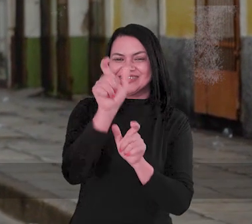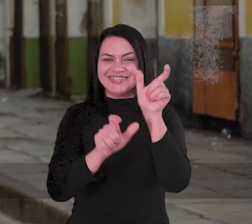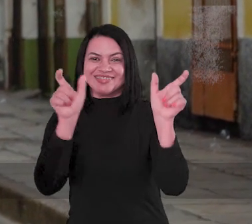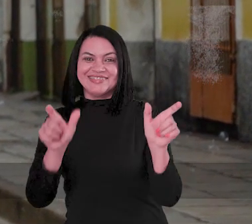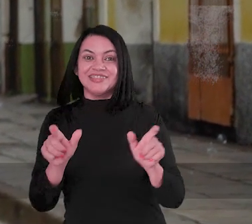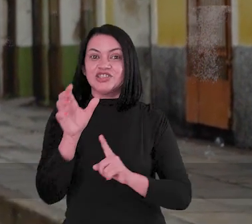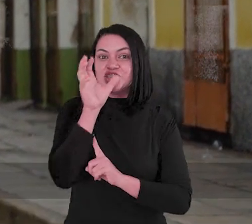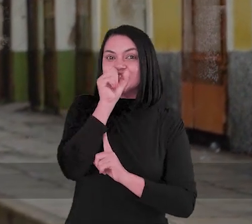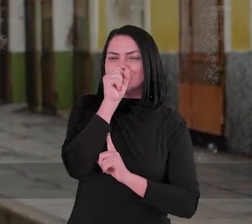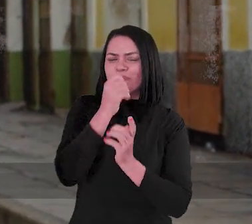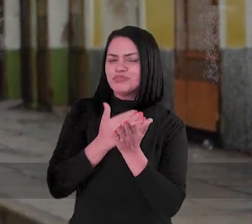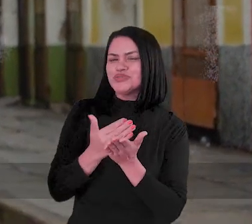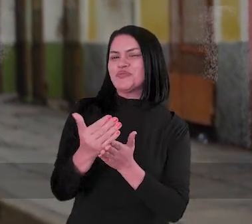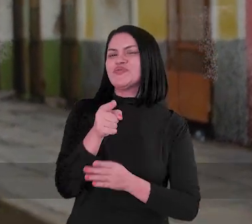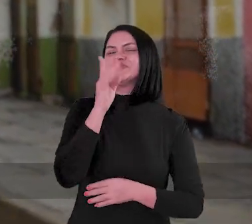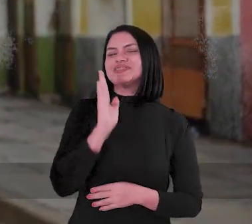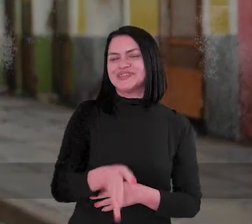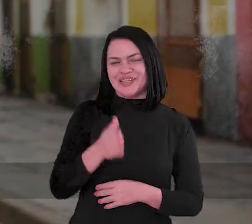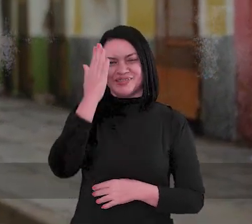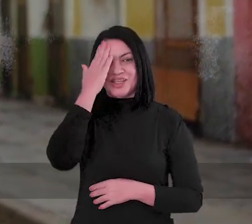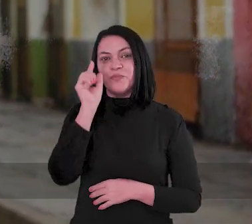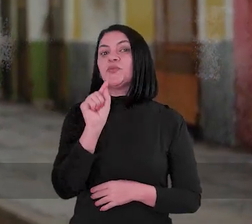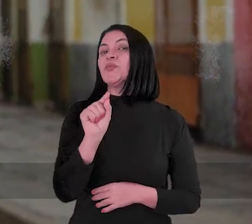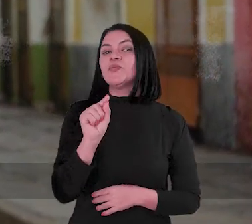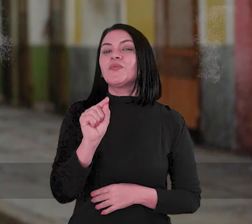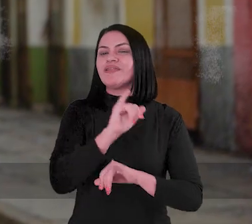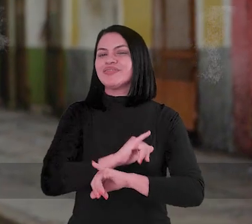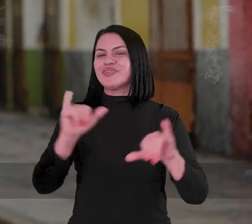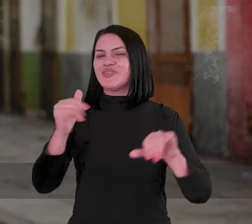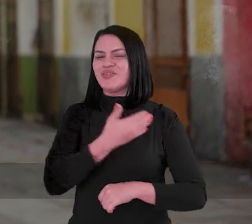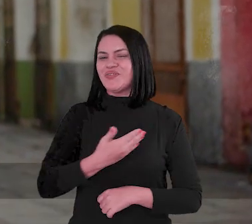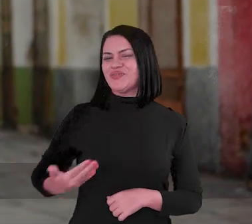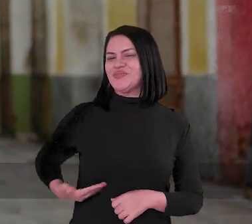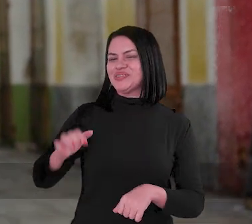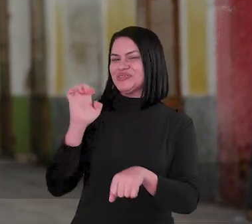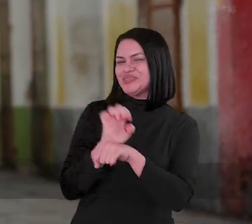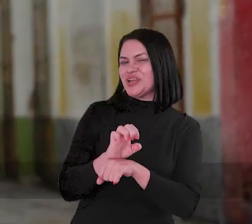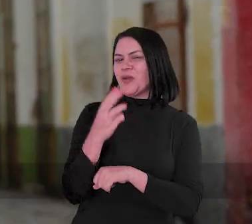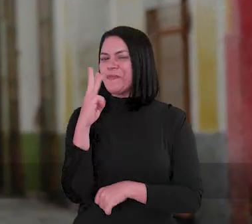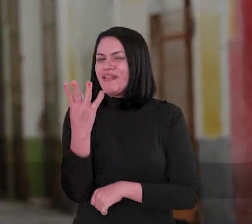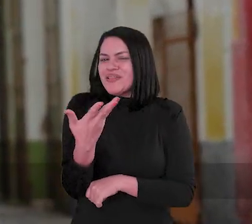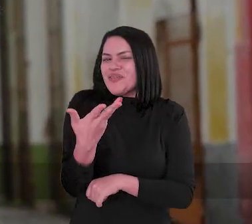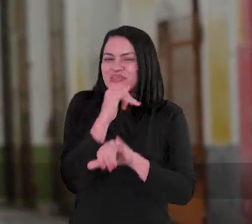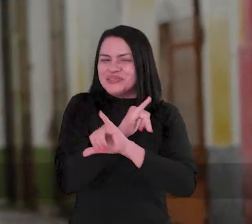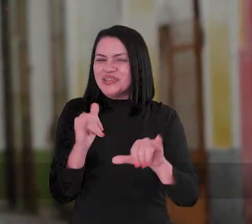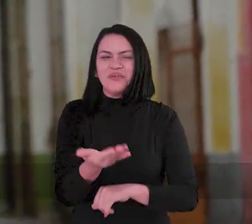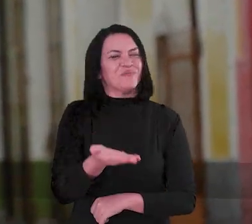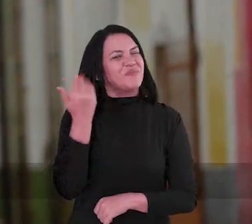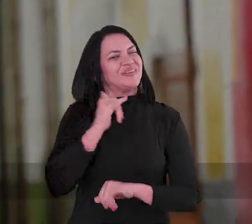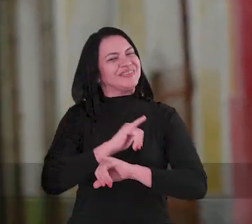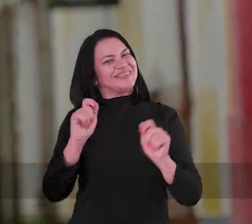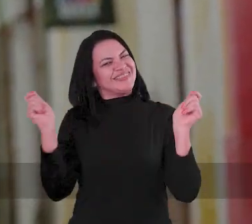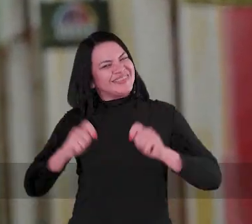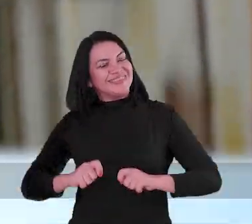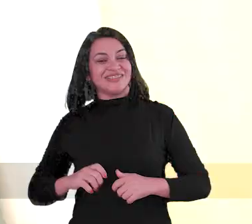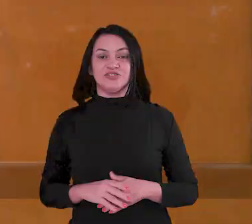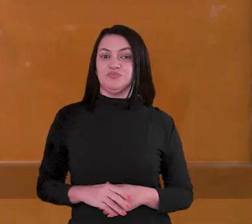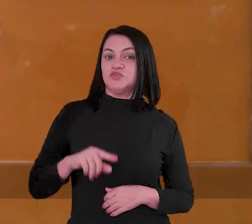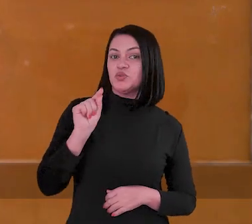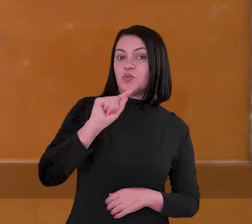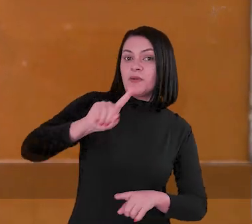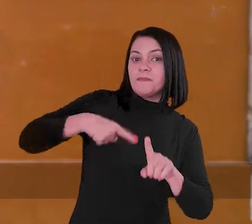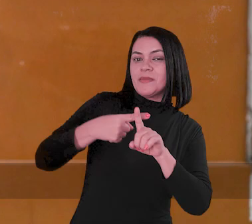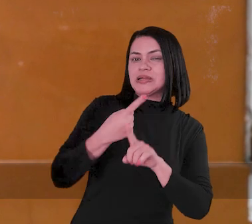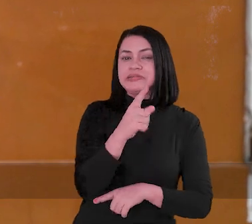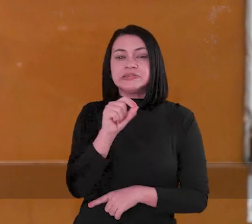Oi, gente, sábado na área e vocês já sabem, tem os destaques do governo do estado com o nosso Maranhão Ligeiro. Bora para as notícias? Mais